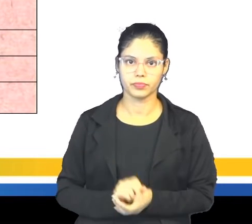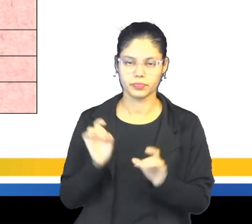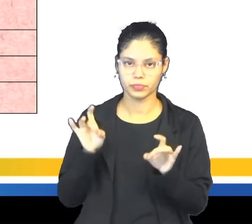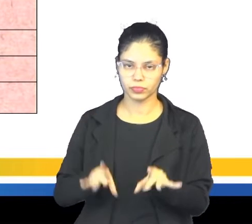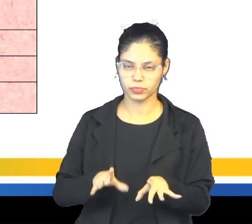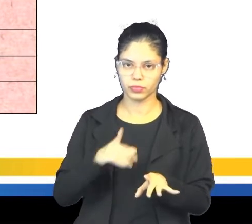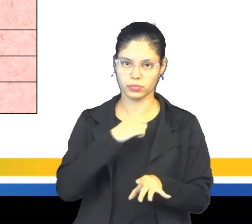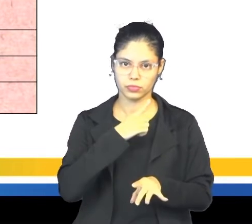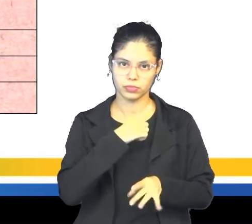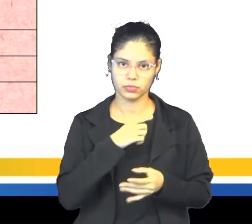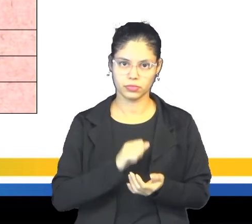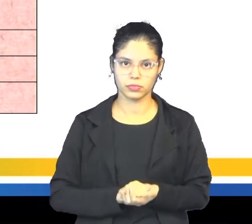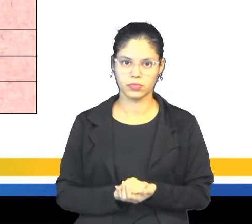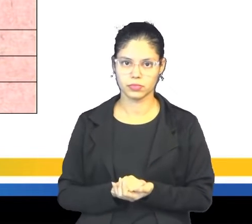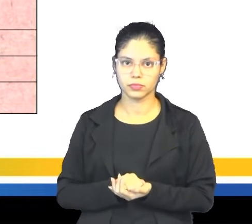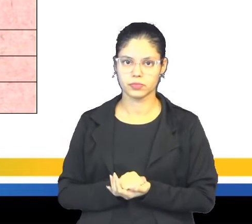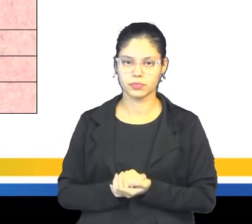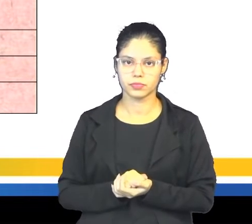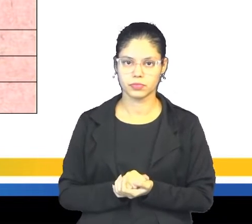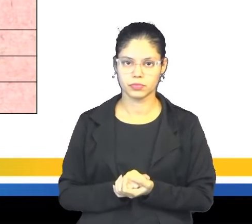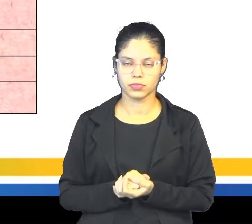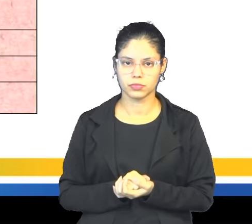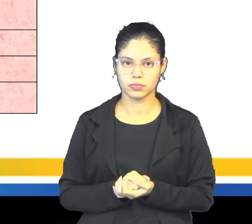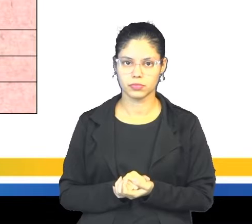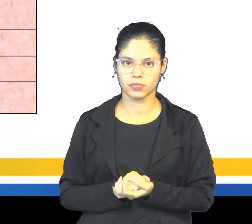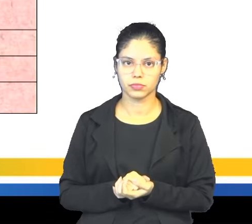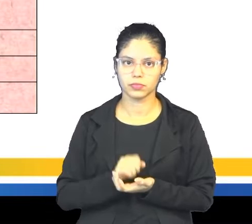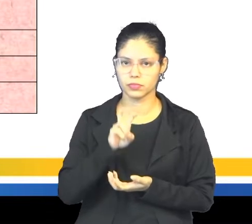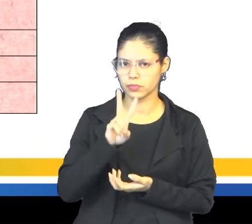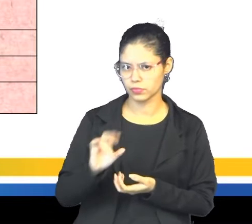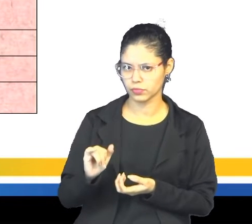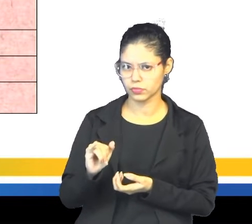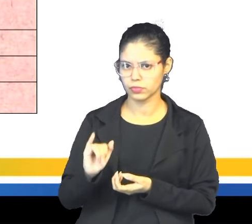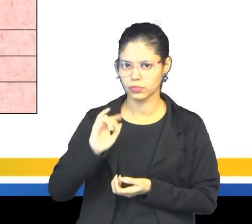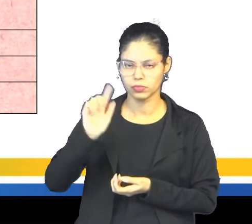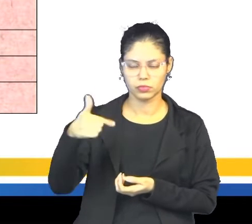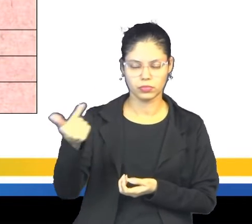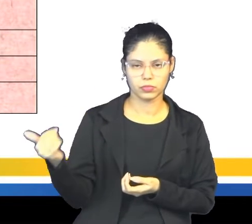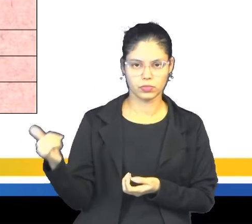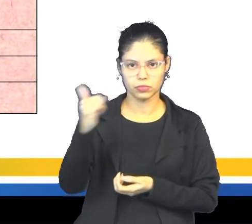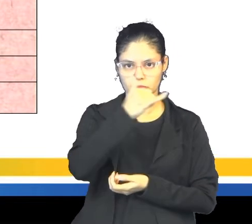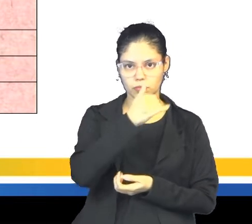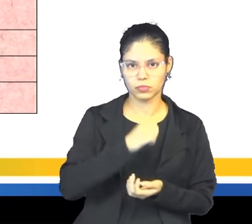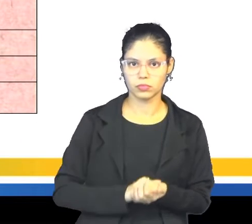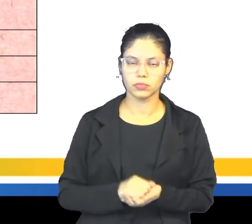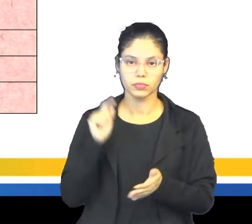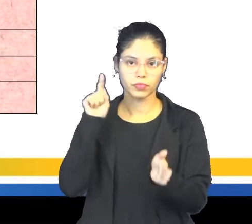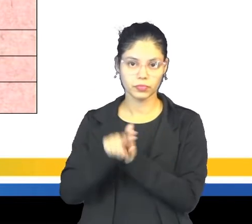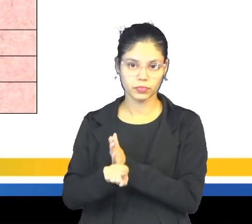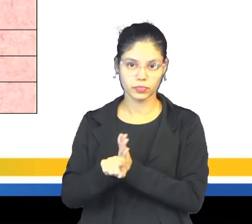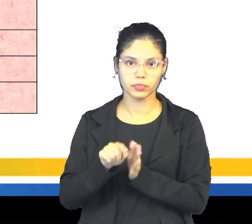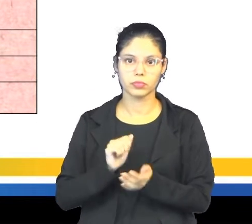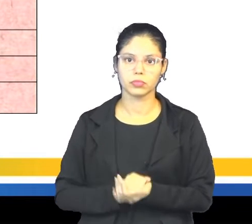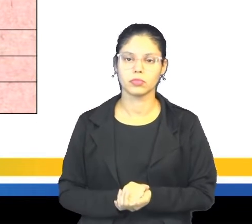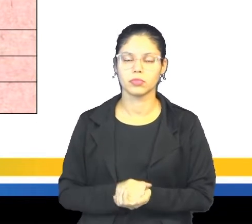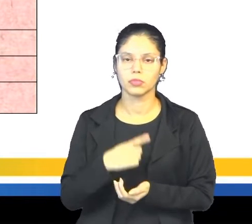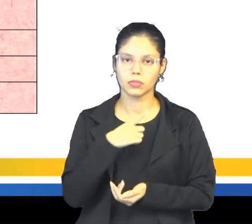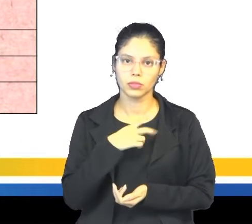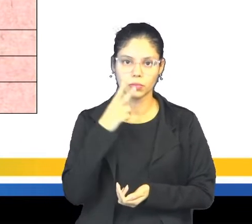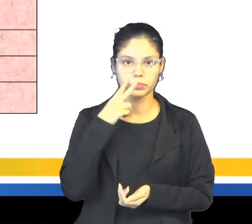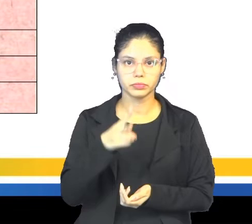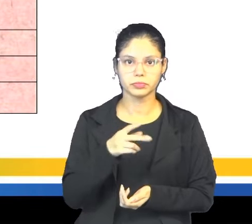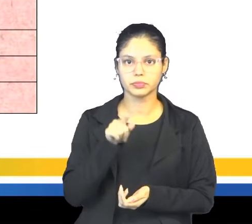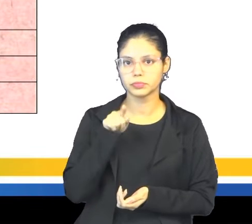nós temos will he travel next year? Ele vai viajar no próximo ano? Em forma de pergunta, né? Nós vimos aí a